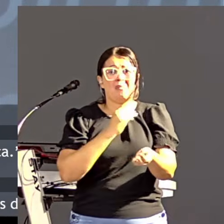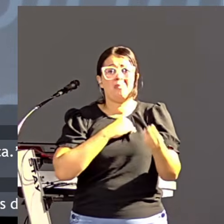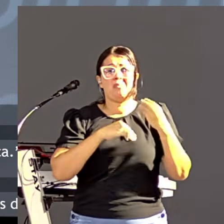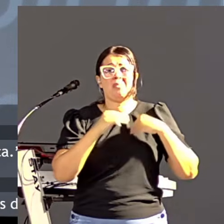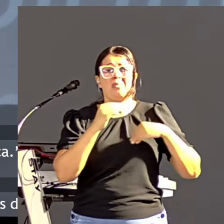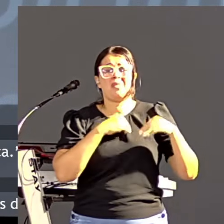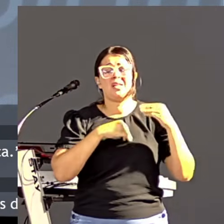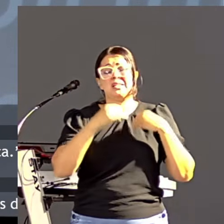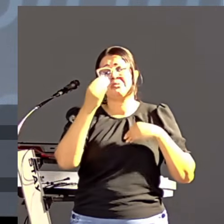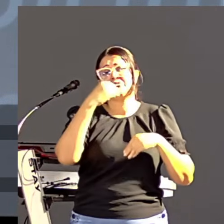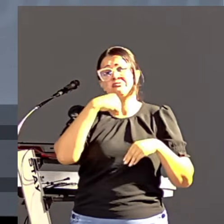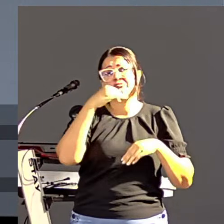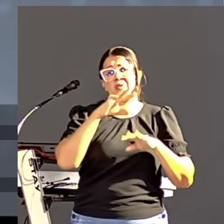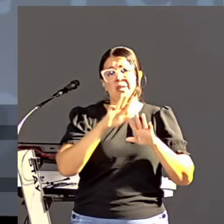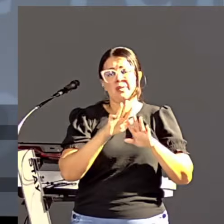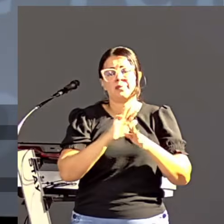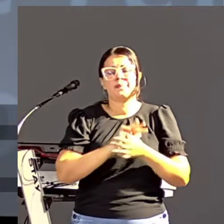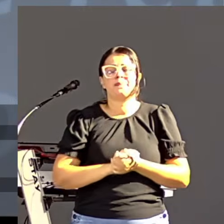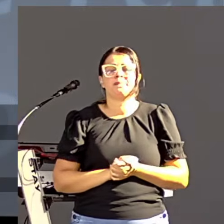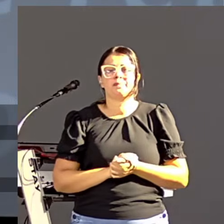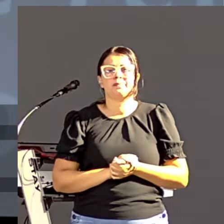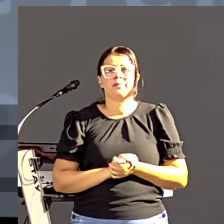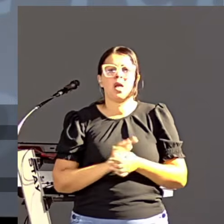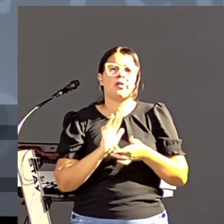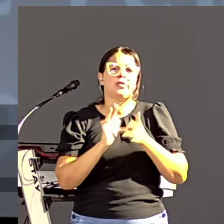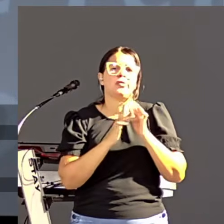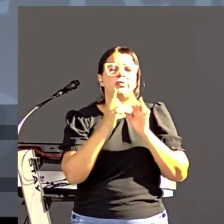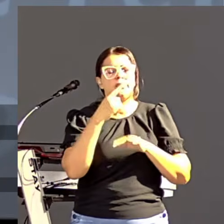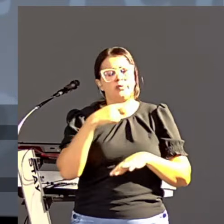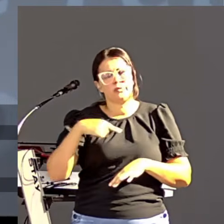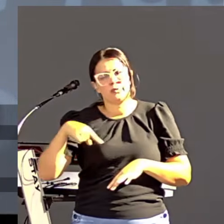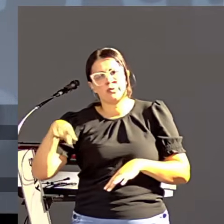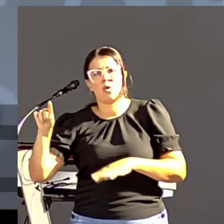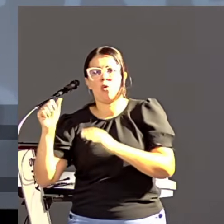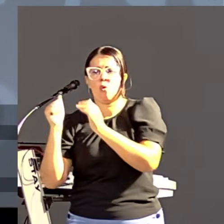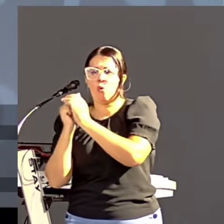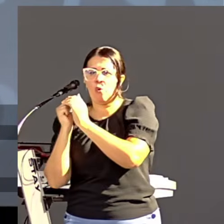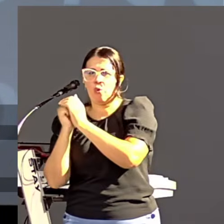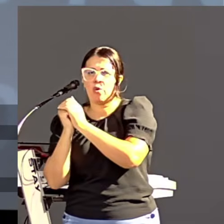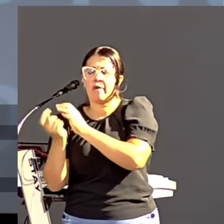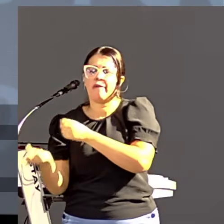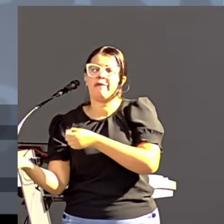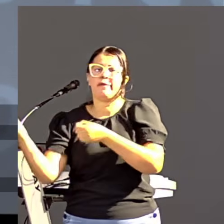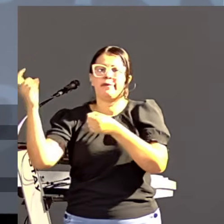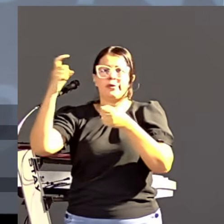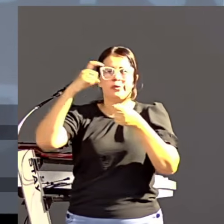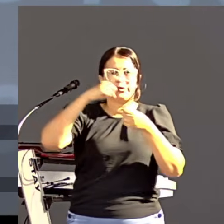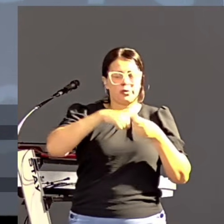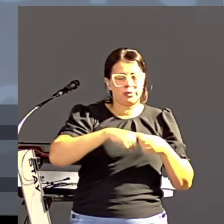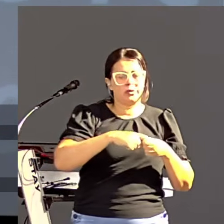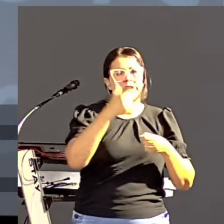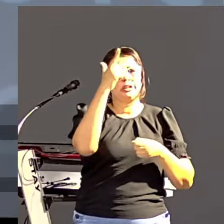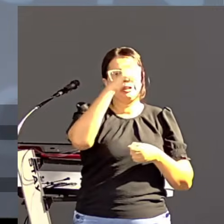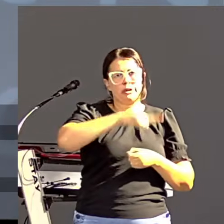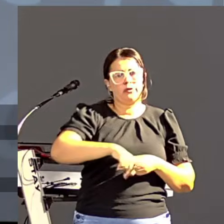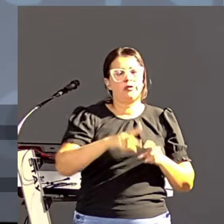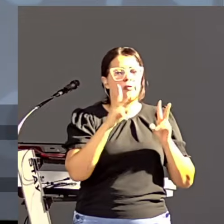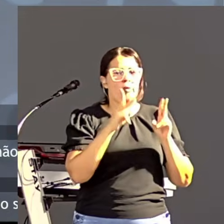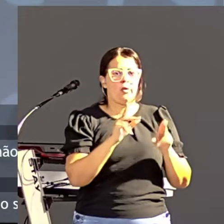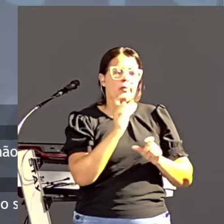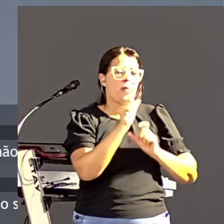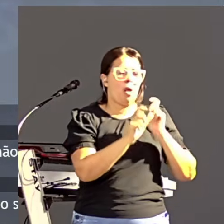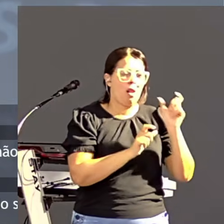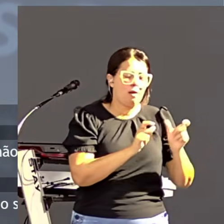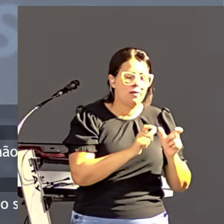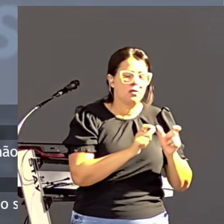fraca. Mais uma vez ele se afastou e orou, repetindo as mesmas palavras.